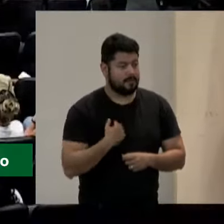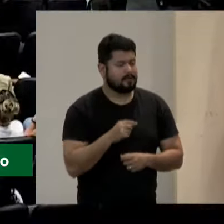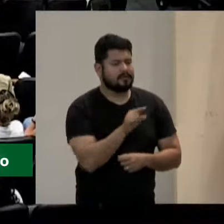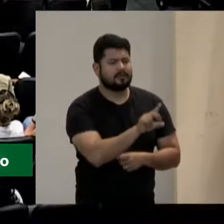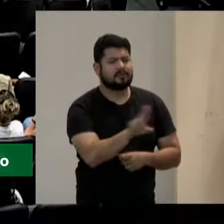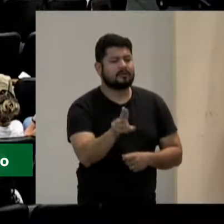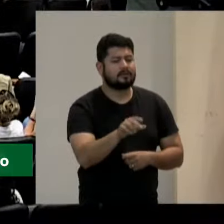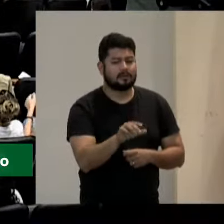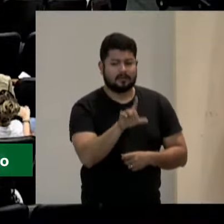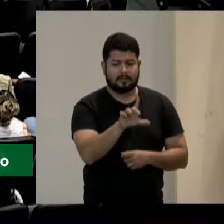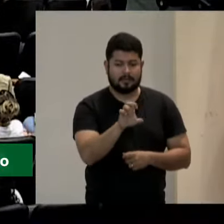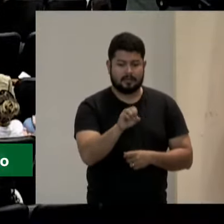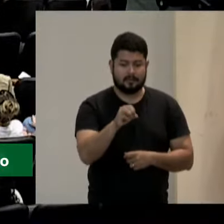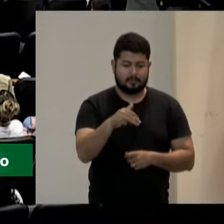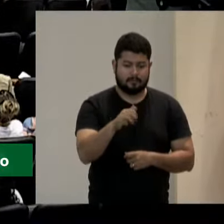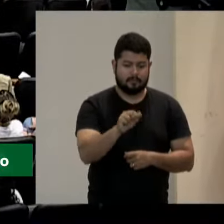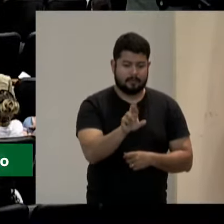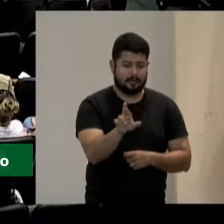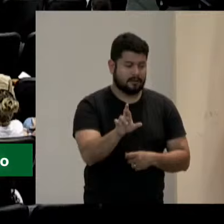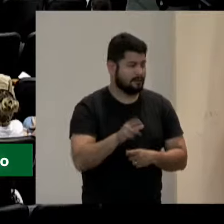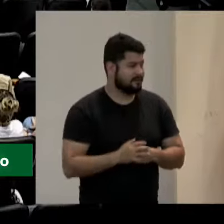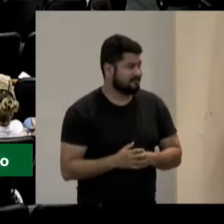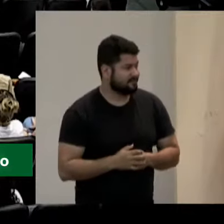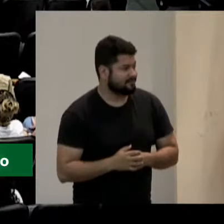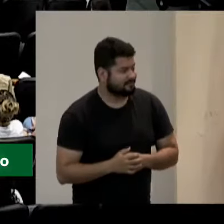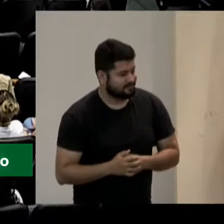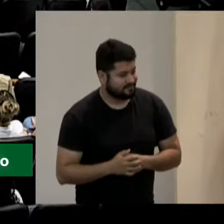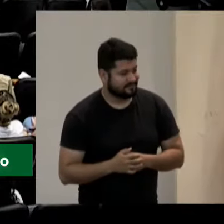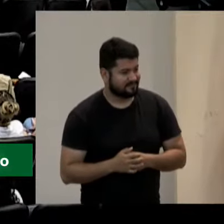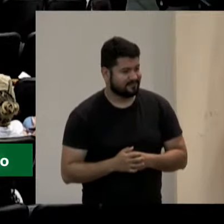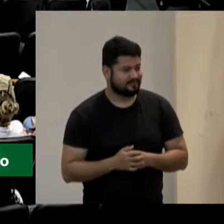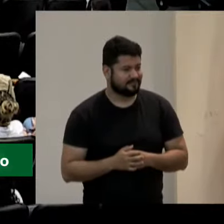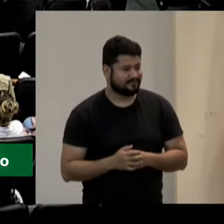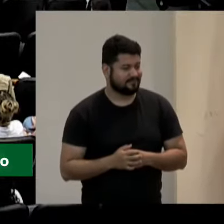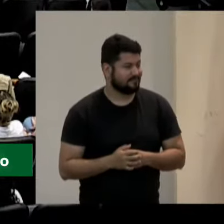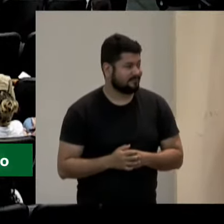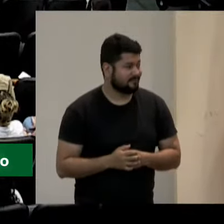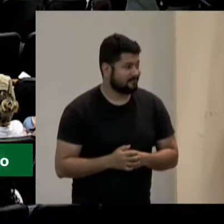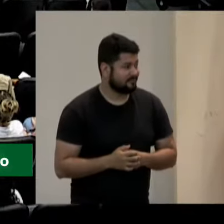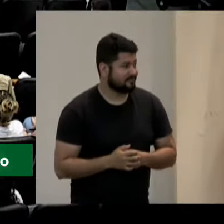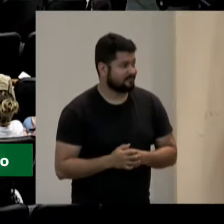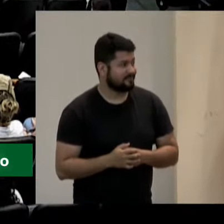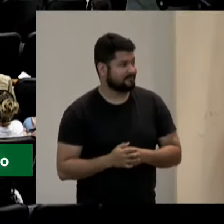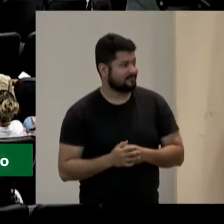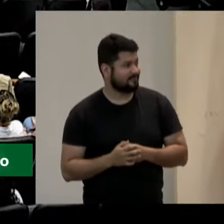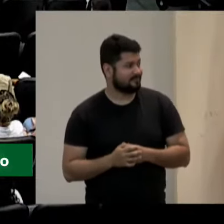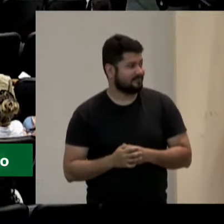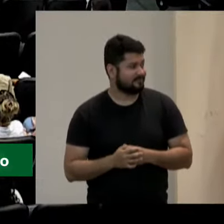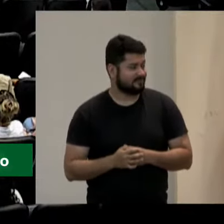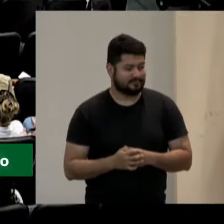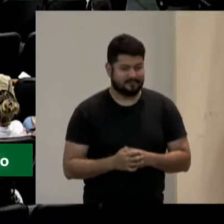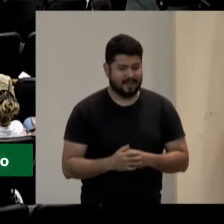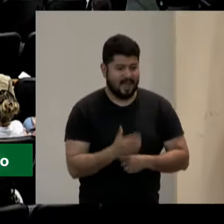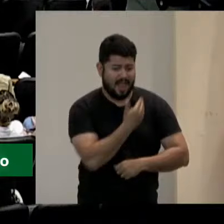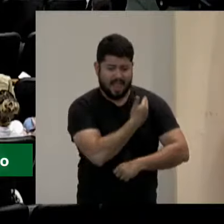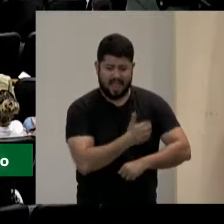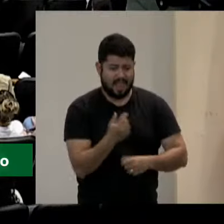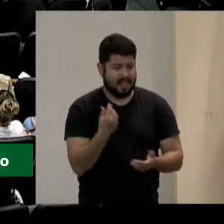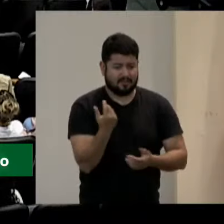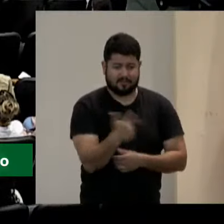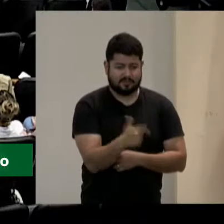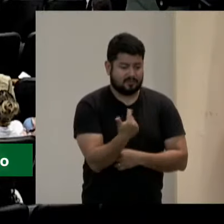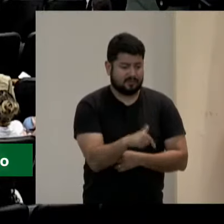Leomara, gracinha. Eu sou advogado, eu advogo. Parabéns. As pessoas antes olhavam para mim e falavam assim, ele não tem braço. Aí depois, hoje não, na